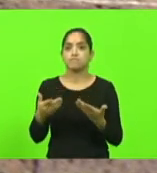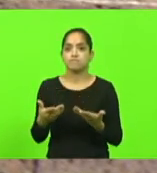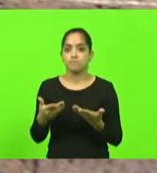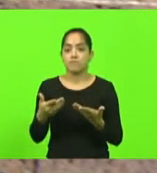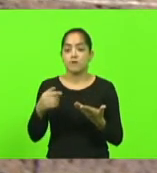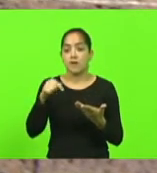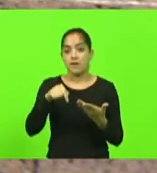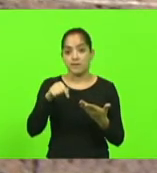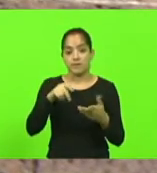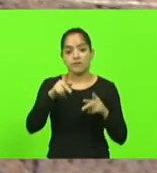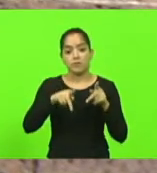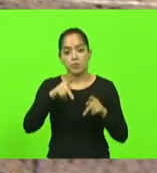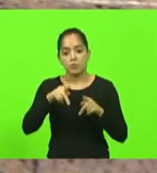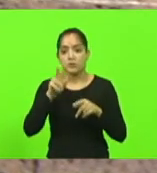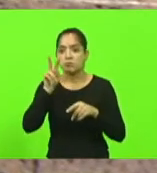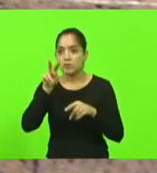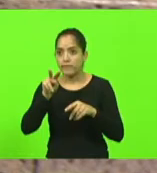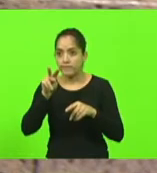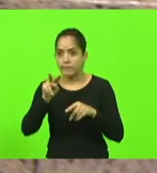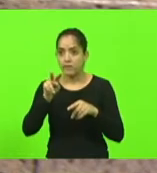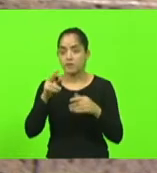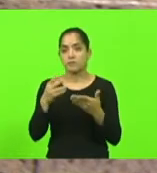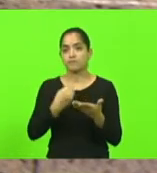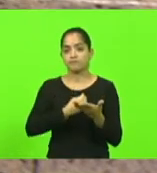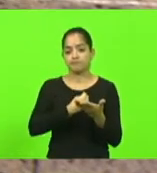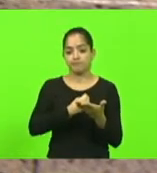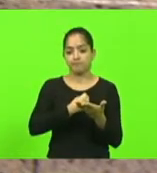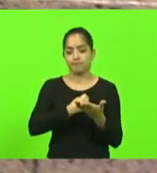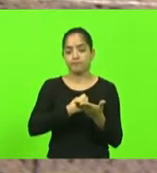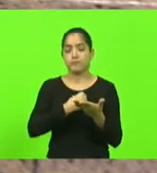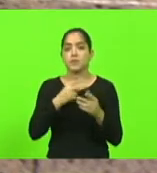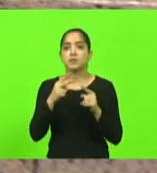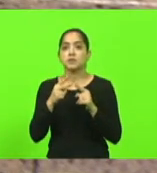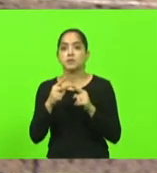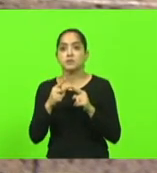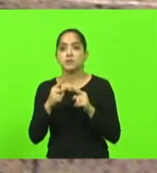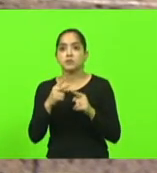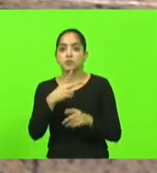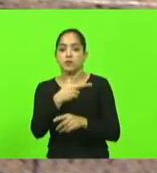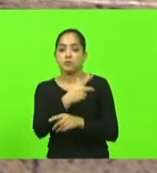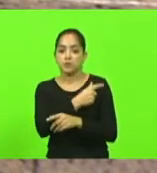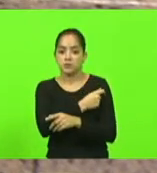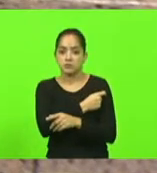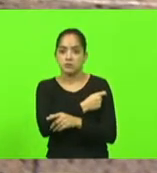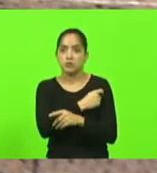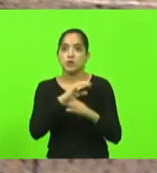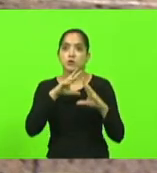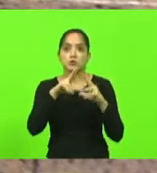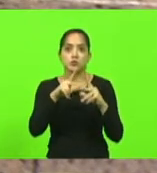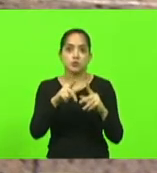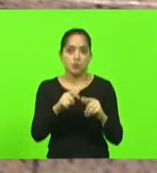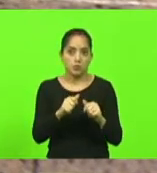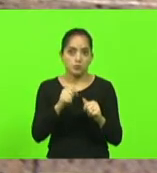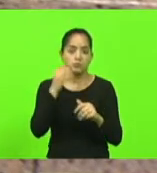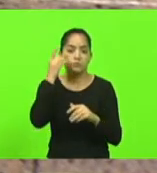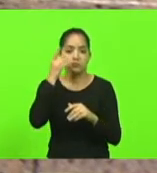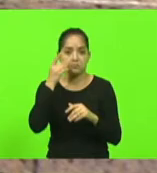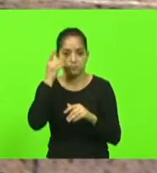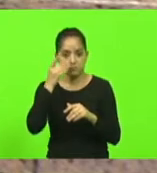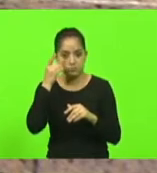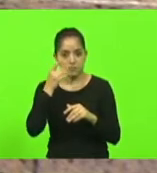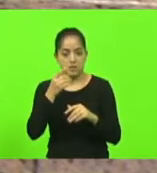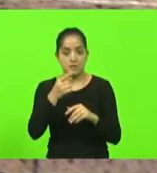que o povo quer nos ver, na terça e na quarta-feira. Segundo, a imunização, todos os deputados já passaram pelo menos pelo